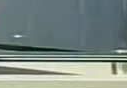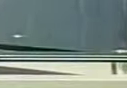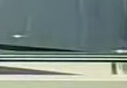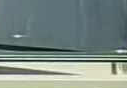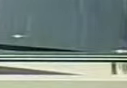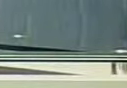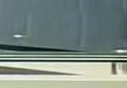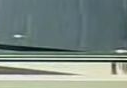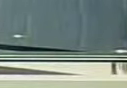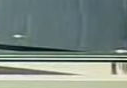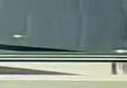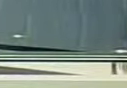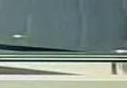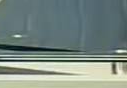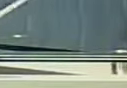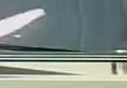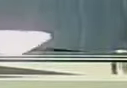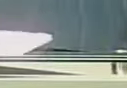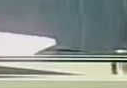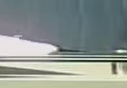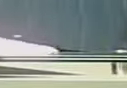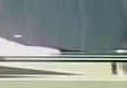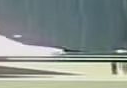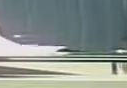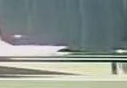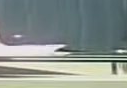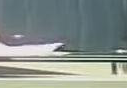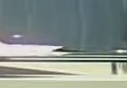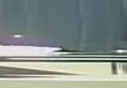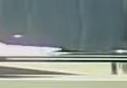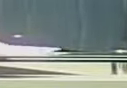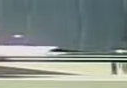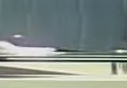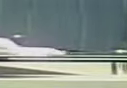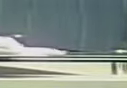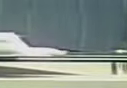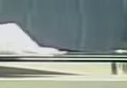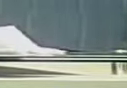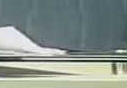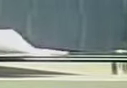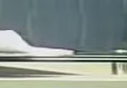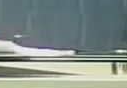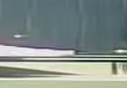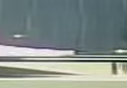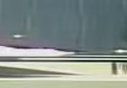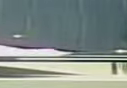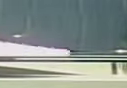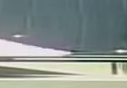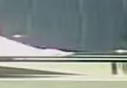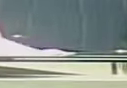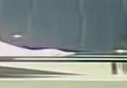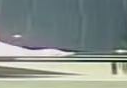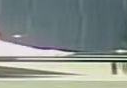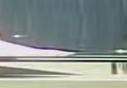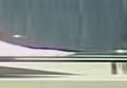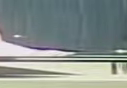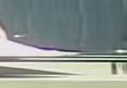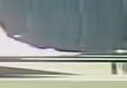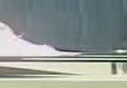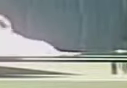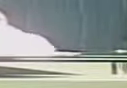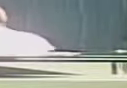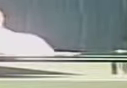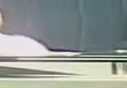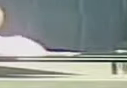assunto com a responsabilidade que exige. Eu quero aqui, deputado Sinésio Campos, deputado